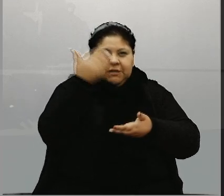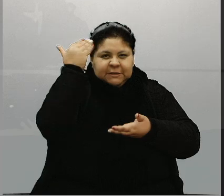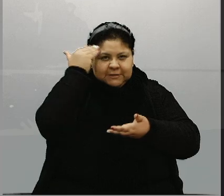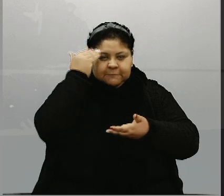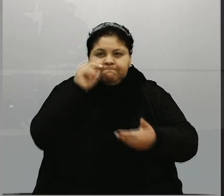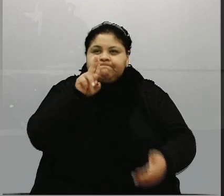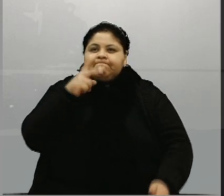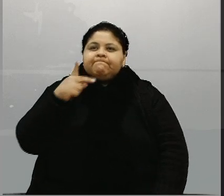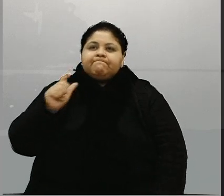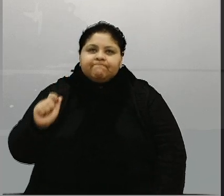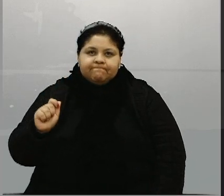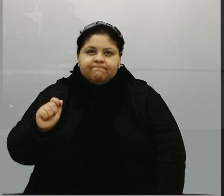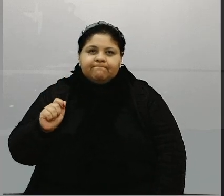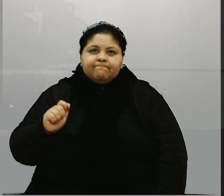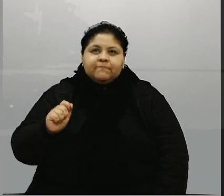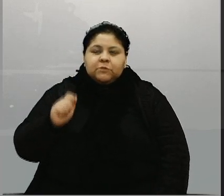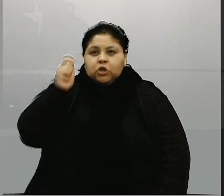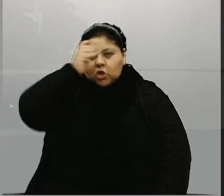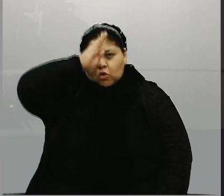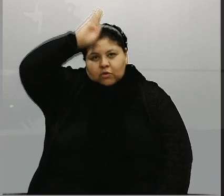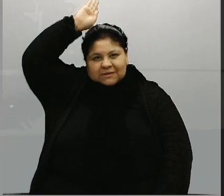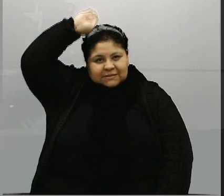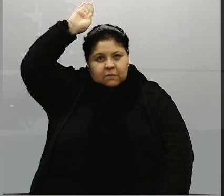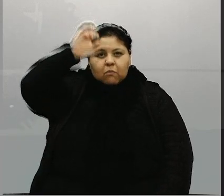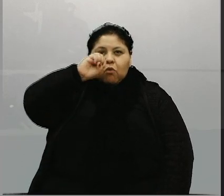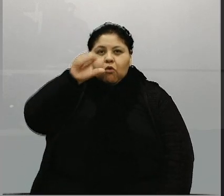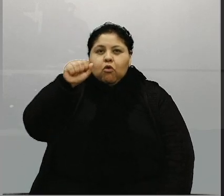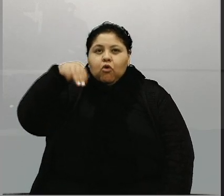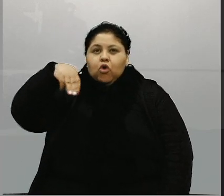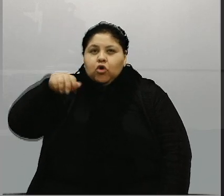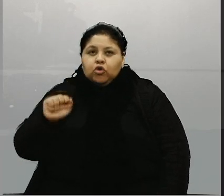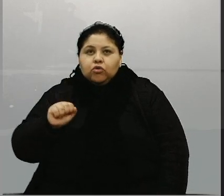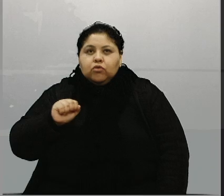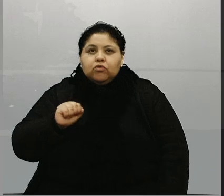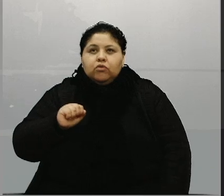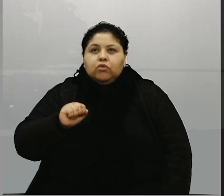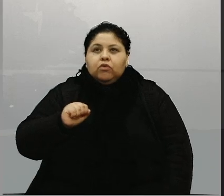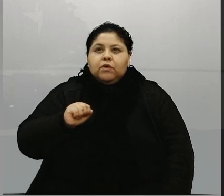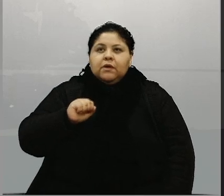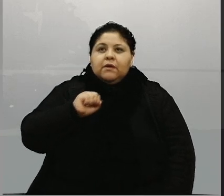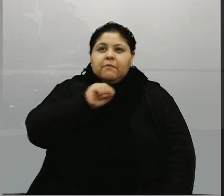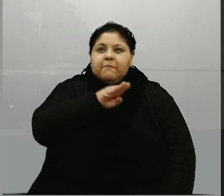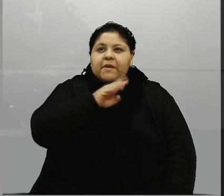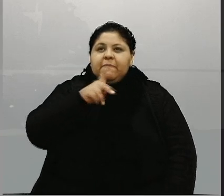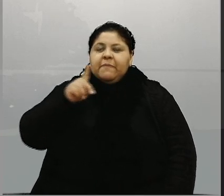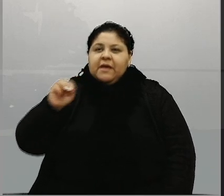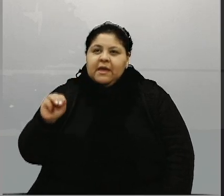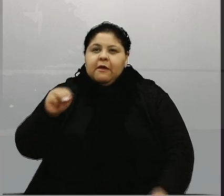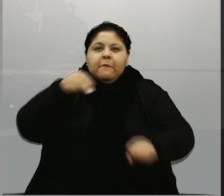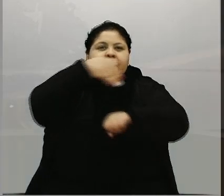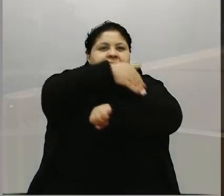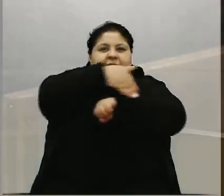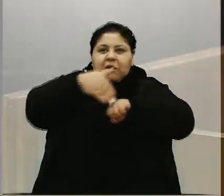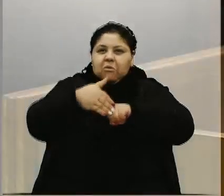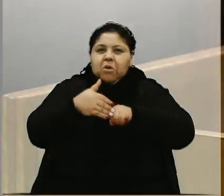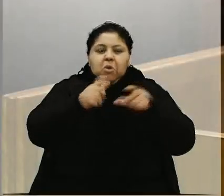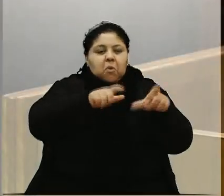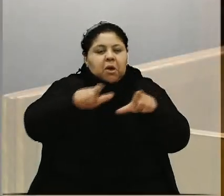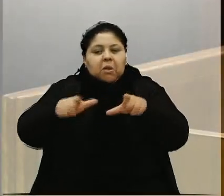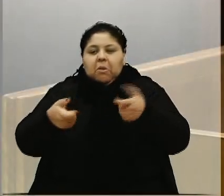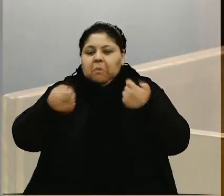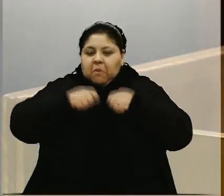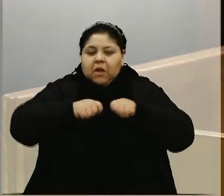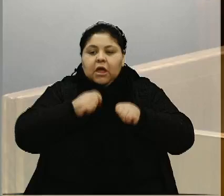UPAs. Vamos nos bombeiros, vamos no SAMU, vamos em pontos da brigada, vamos na rua, aonde for necessário.